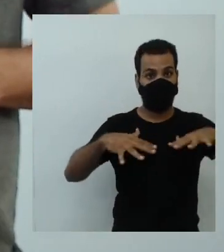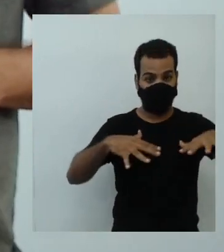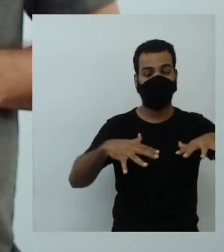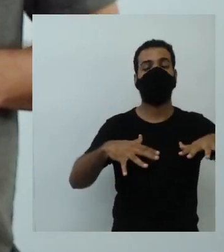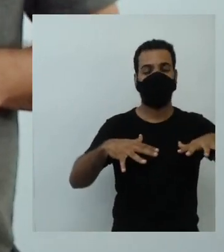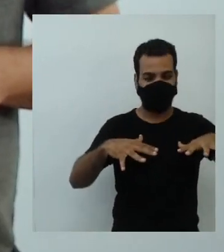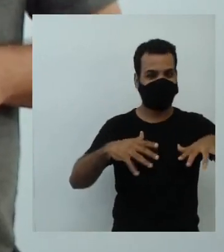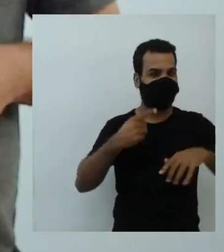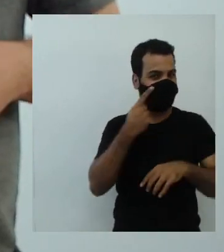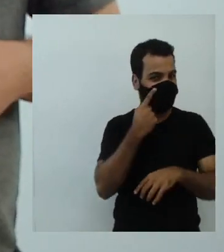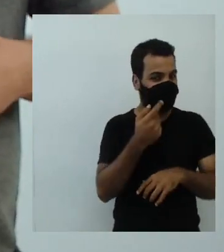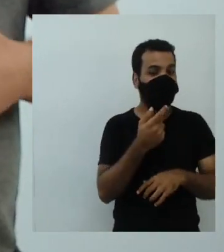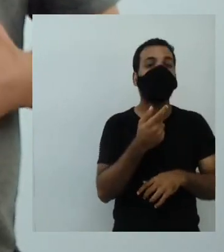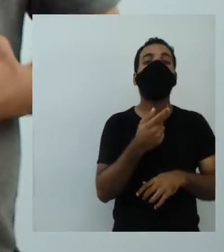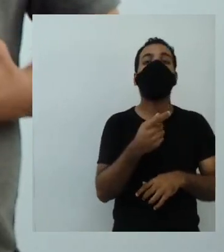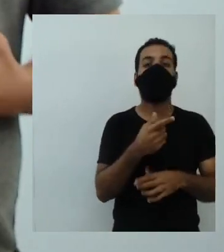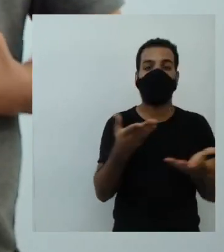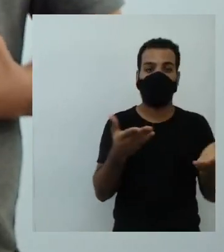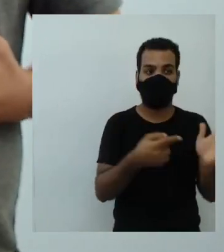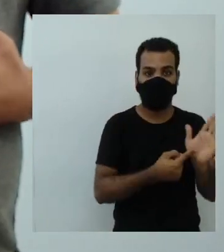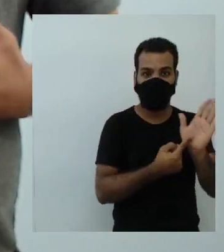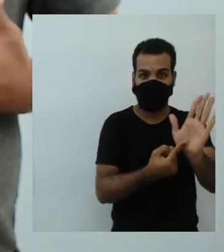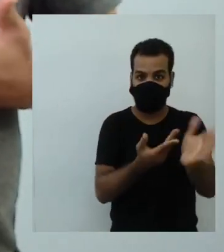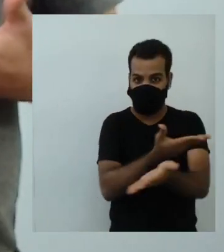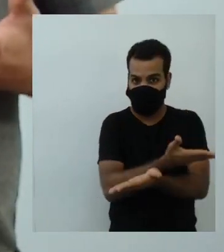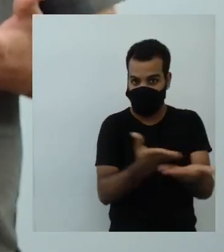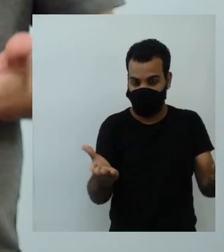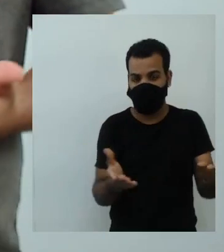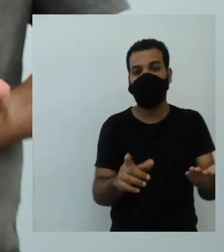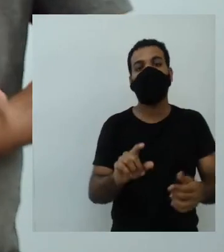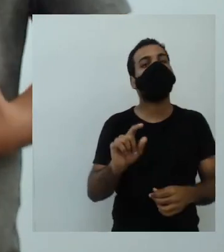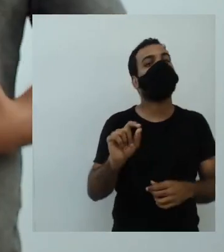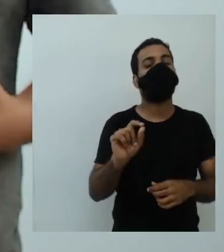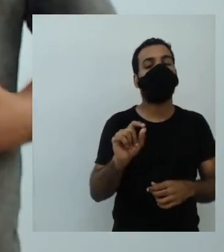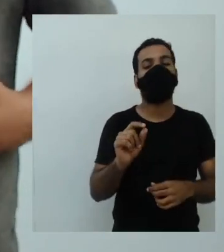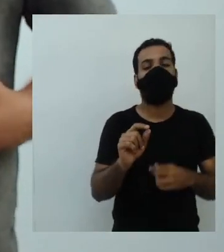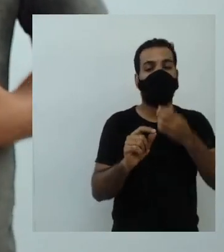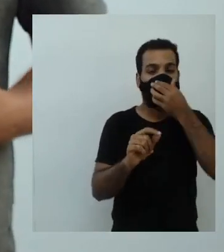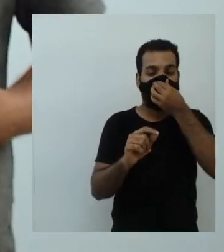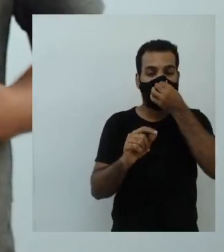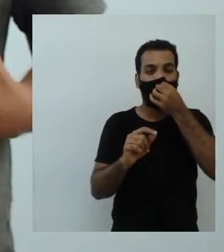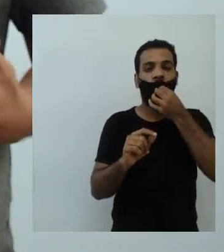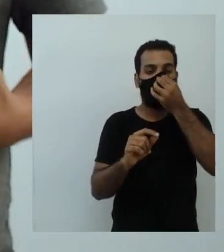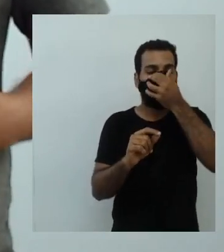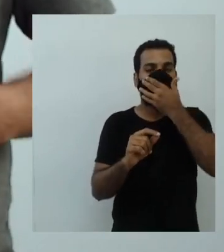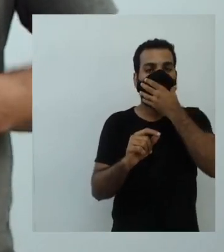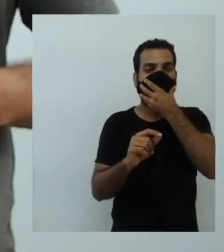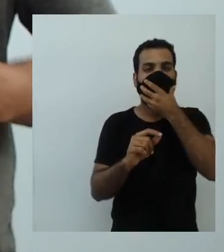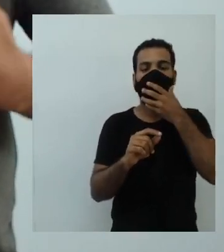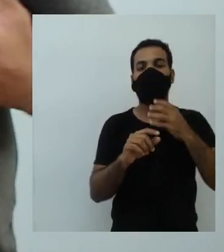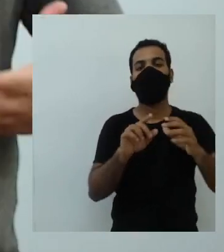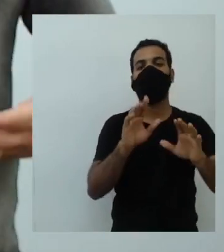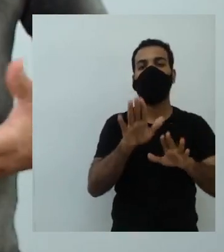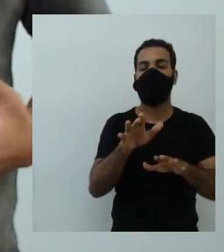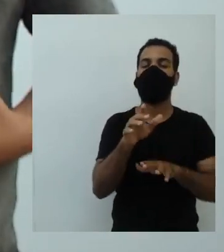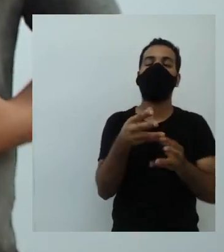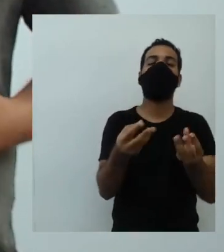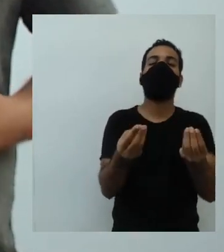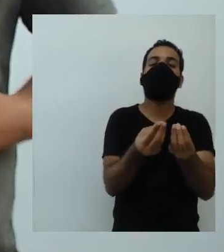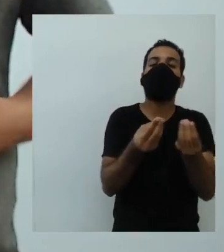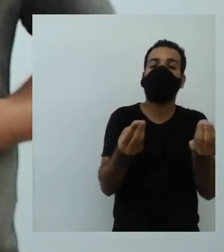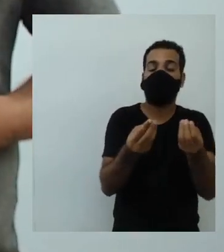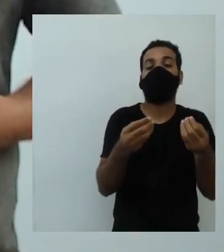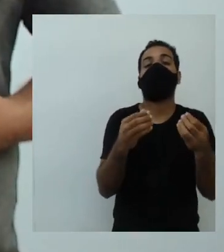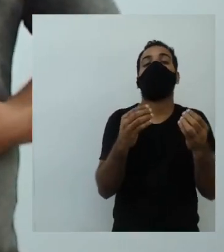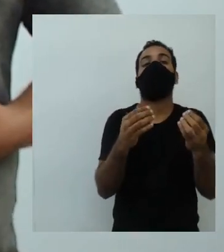tal? Então eu vou aqui trazer para vocês mais fontes, mais meios